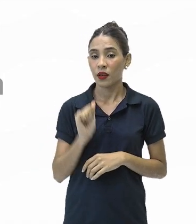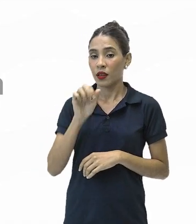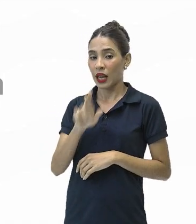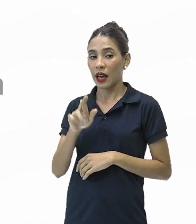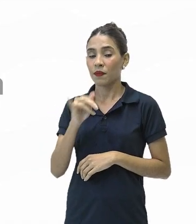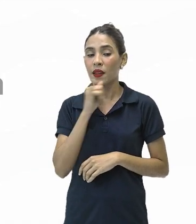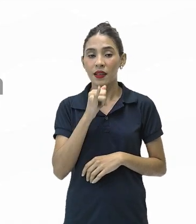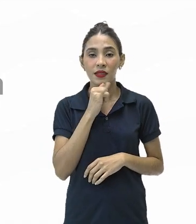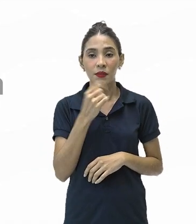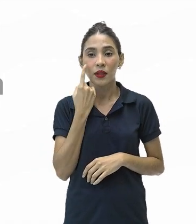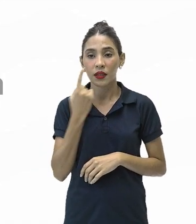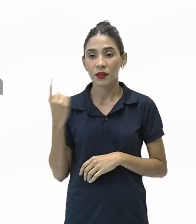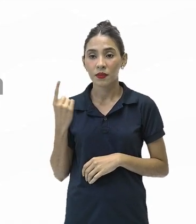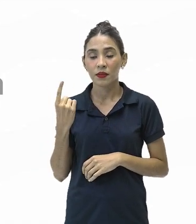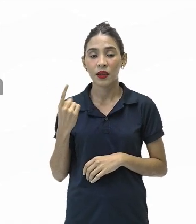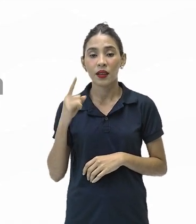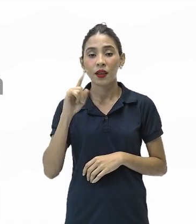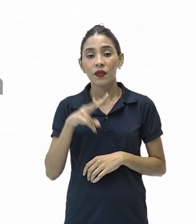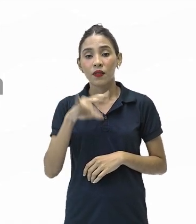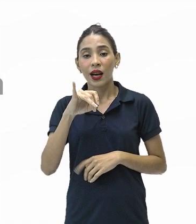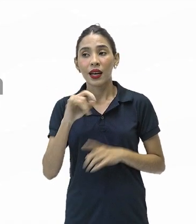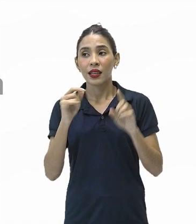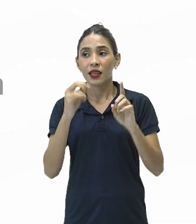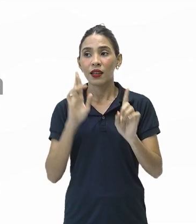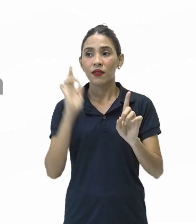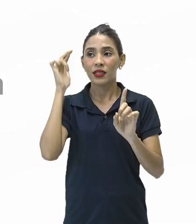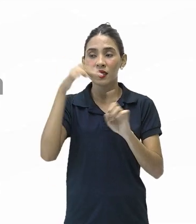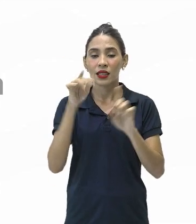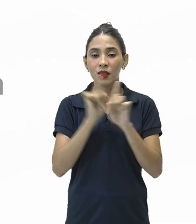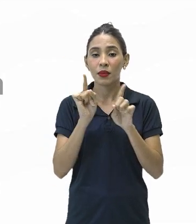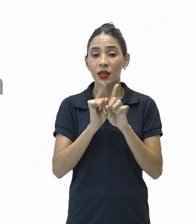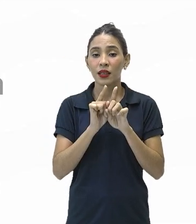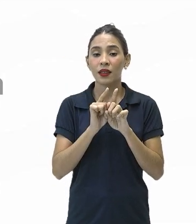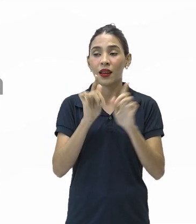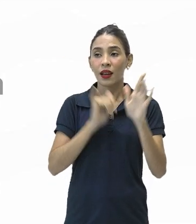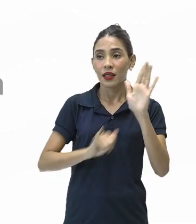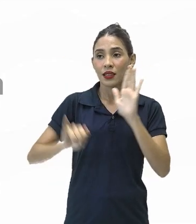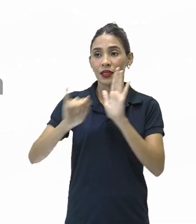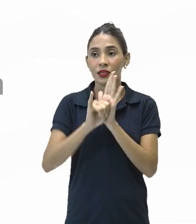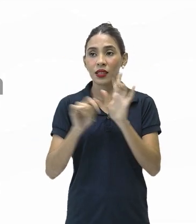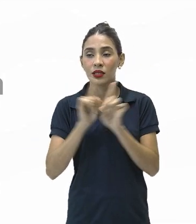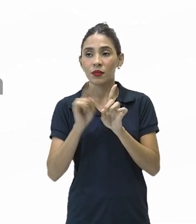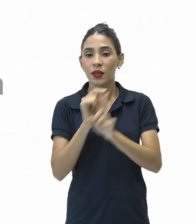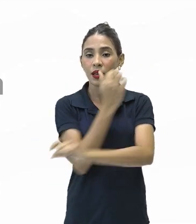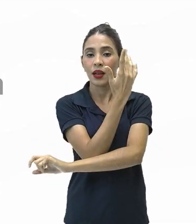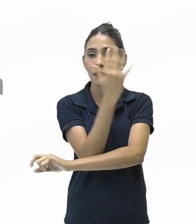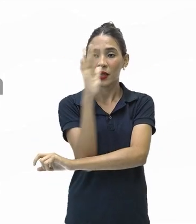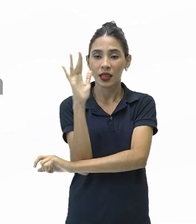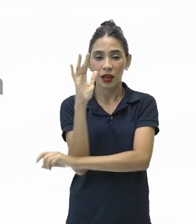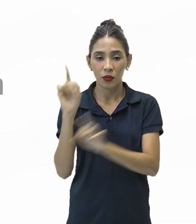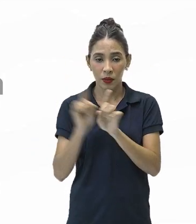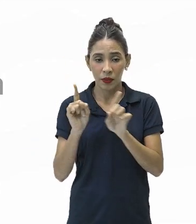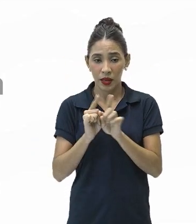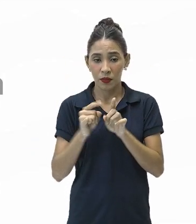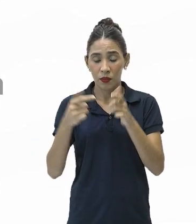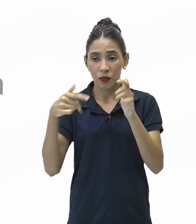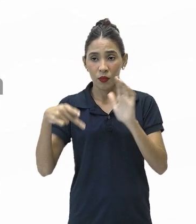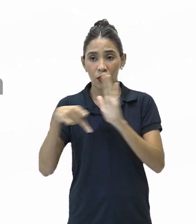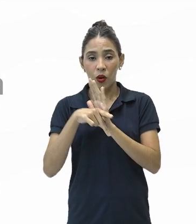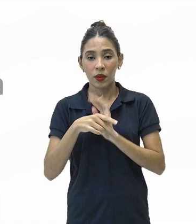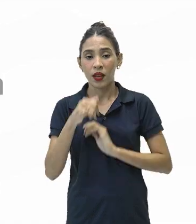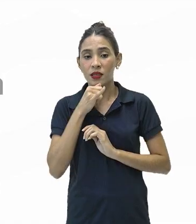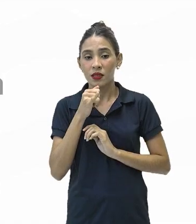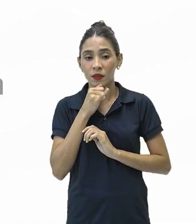na prática, ele vai ser a identidade ambiental da propriedade. Né? No